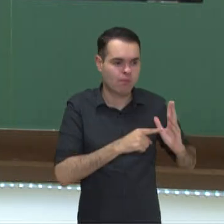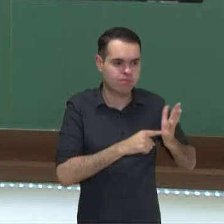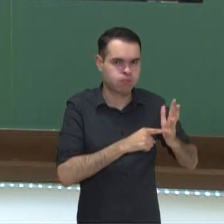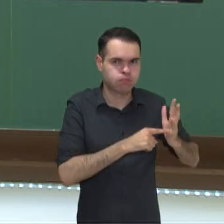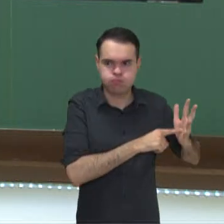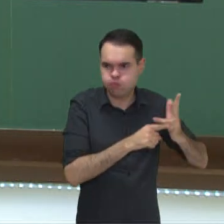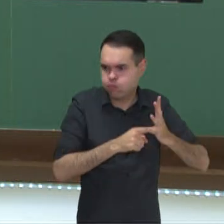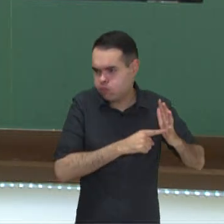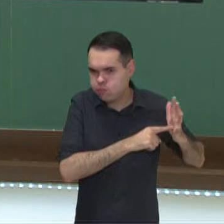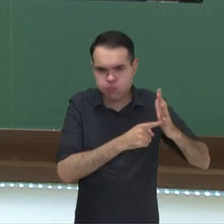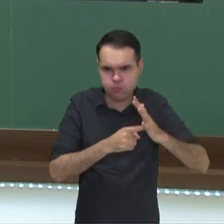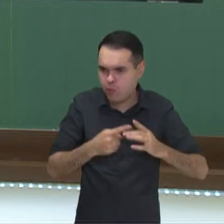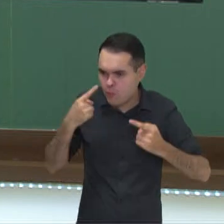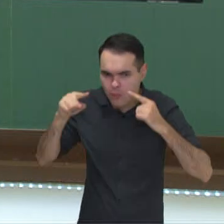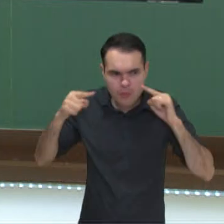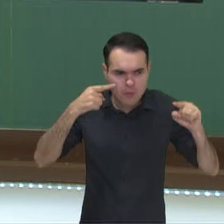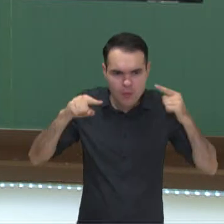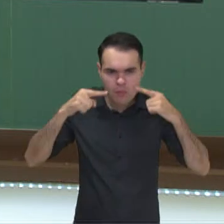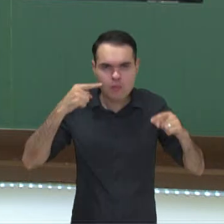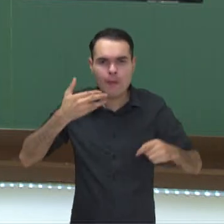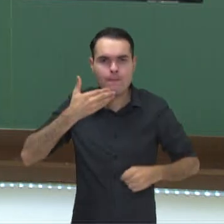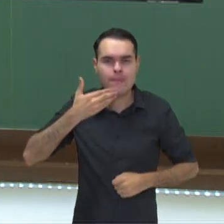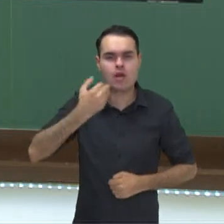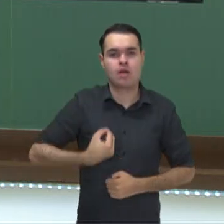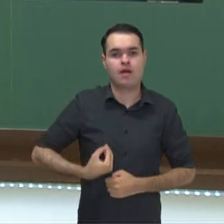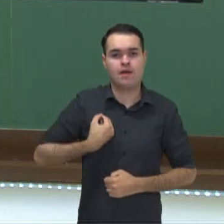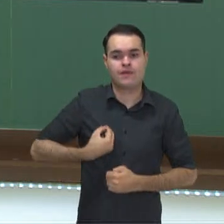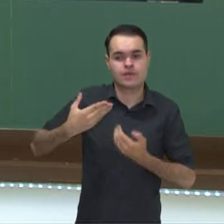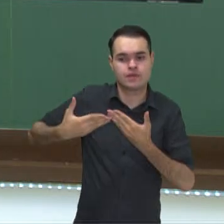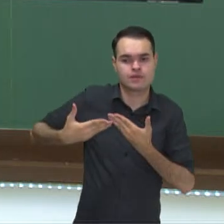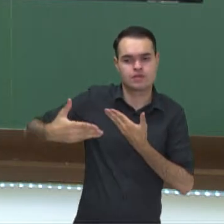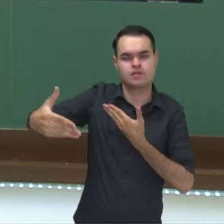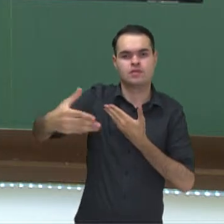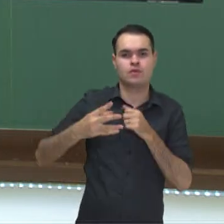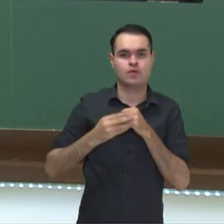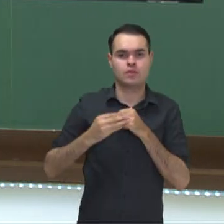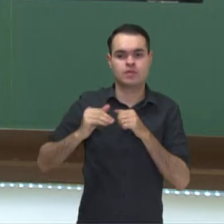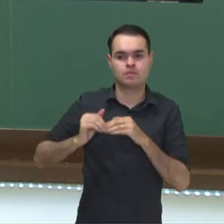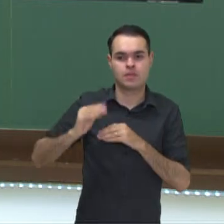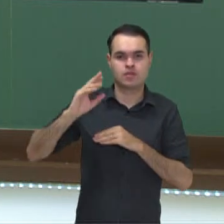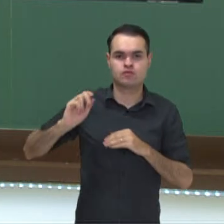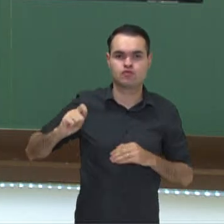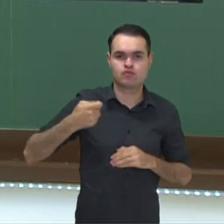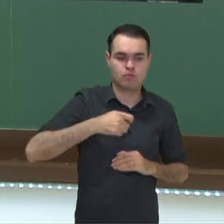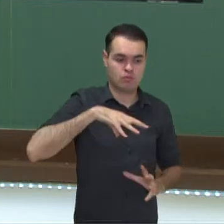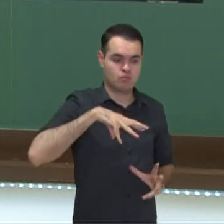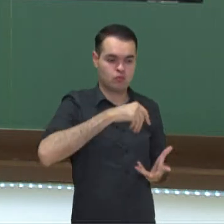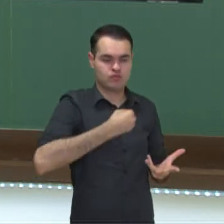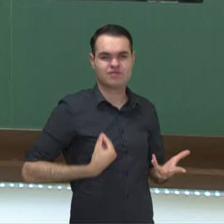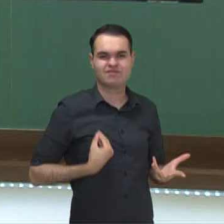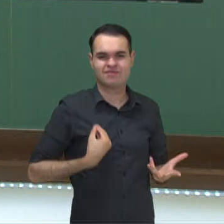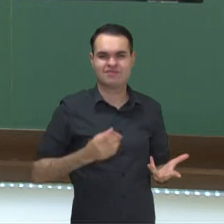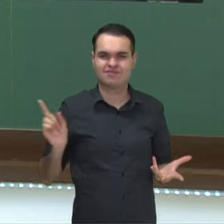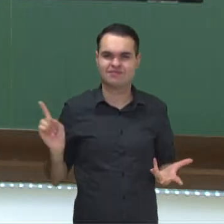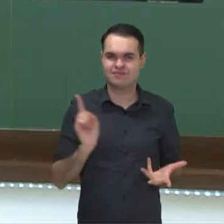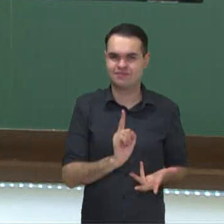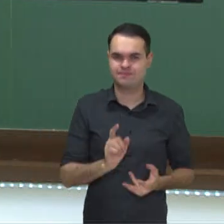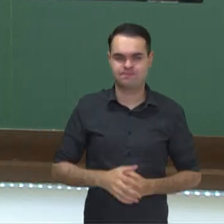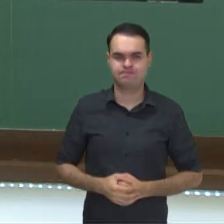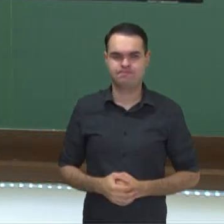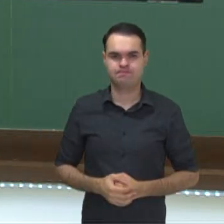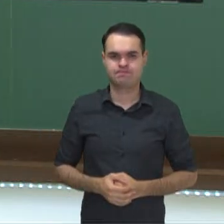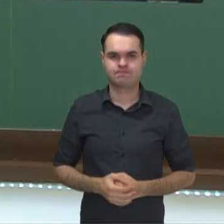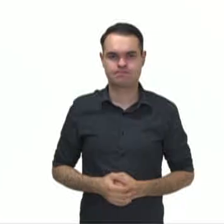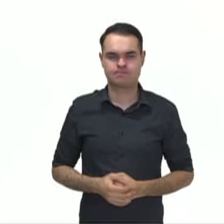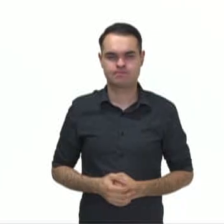o objetivo de melhorar as nossas condições, termos mais conhecimento sobre o mundo que vivemos, né? E